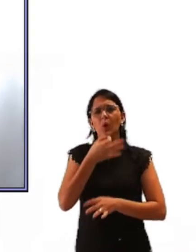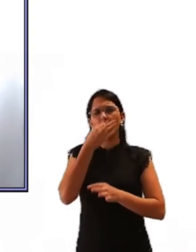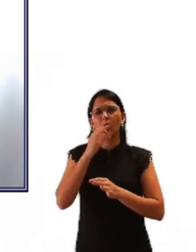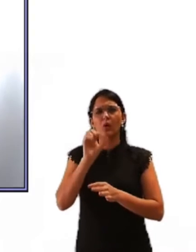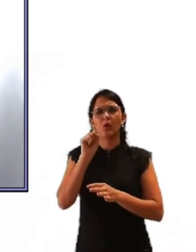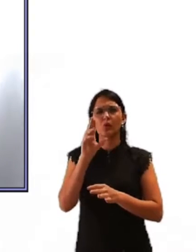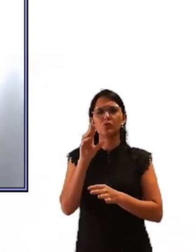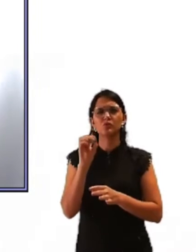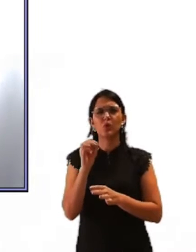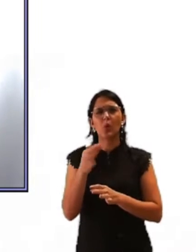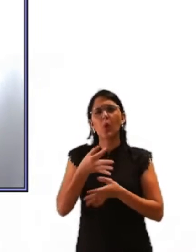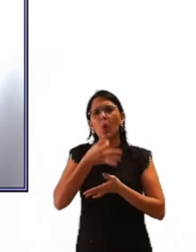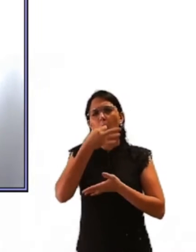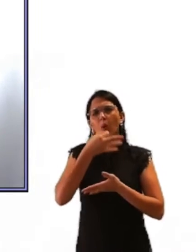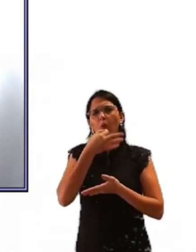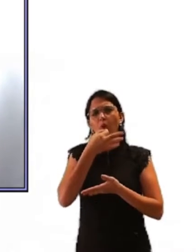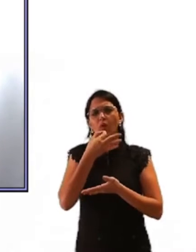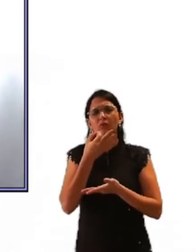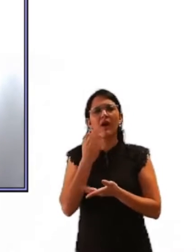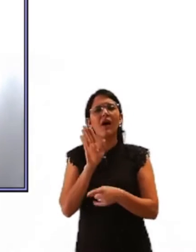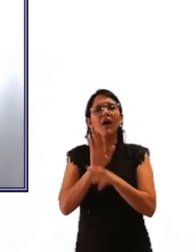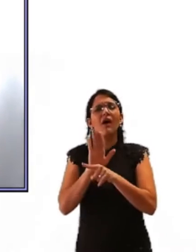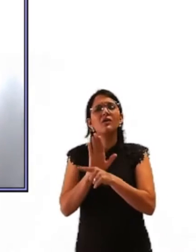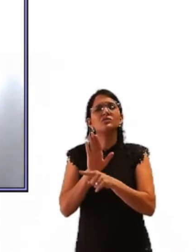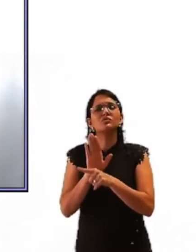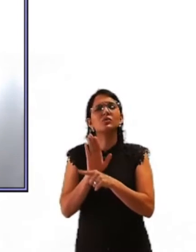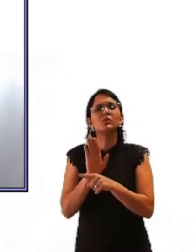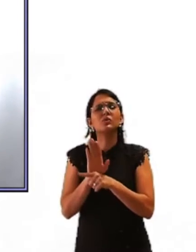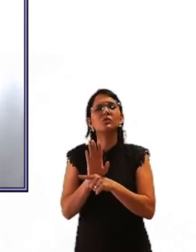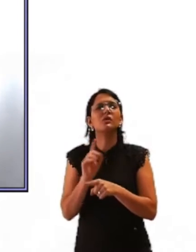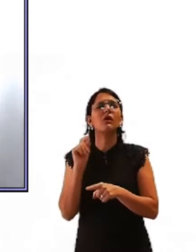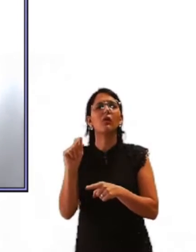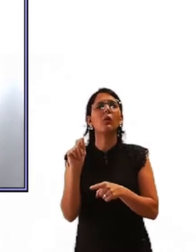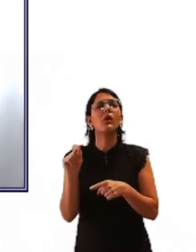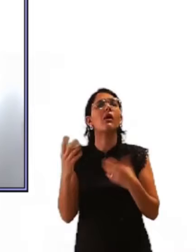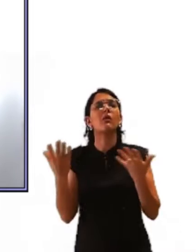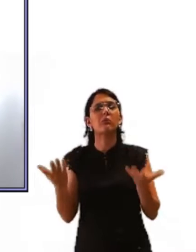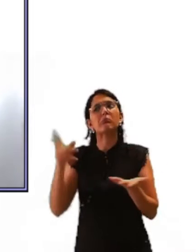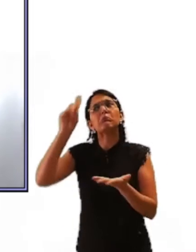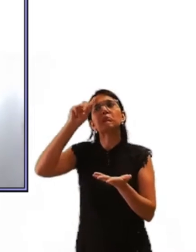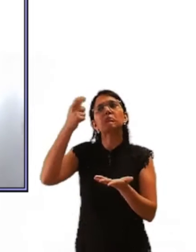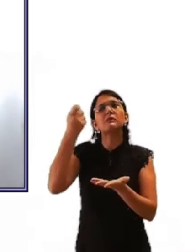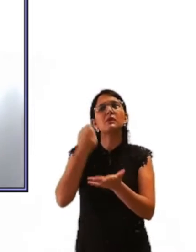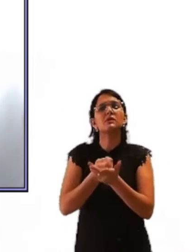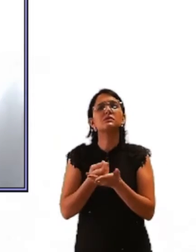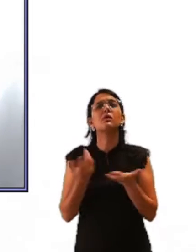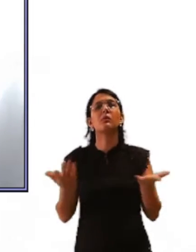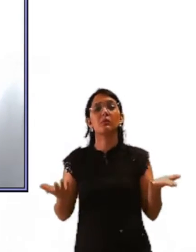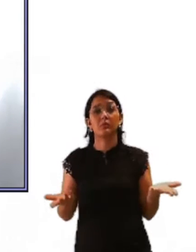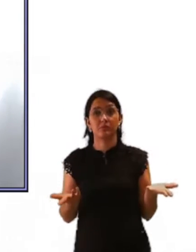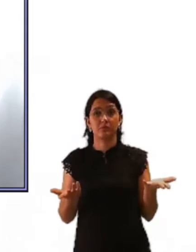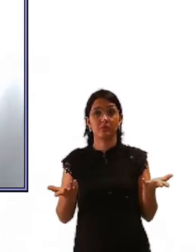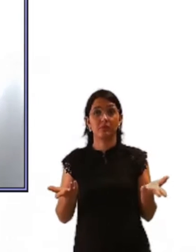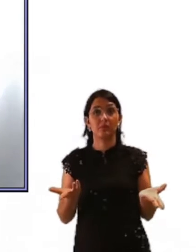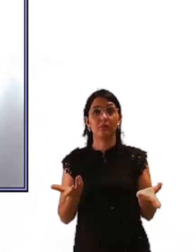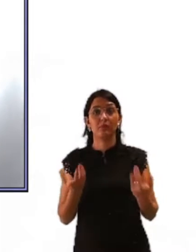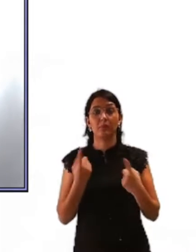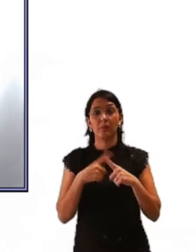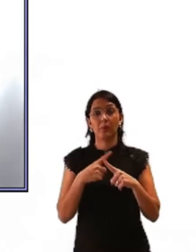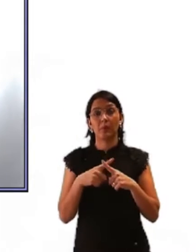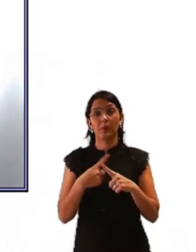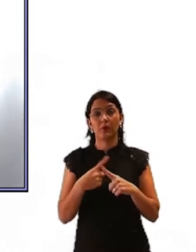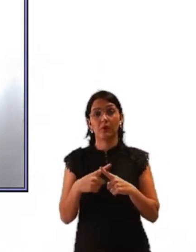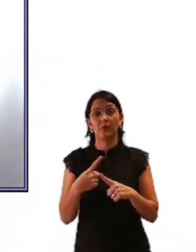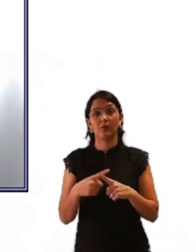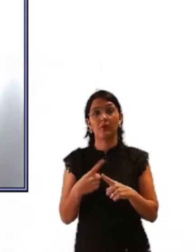influencia, e aí claramente nós estamos falando de um fator extrajurídico, né? Influencia na tomada de decisão. Porque